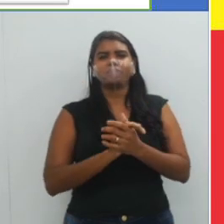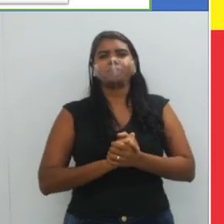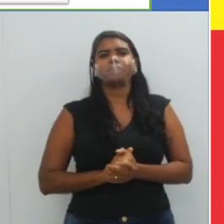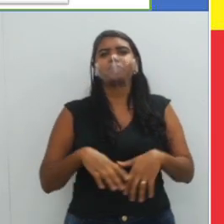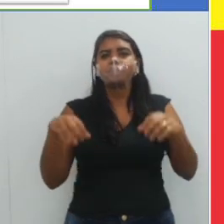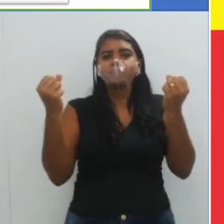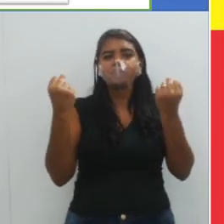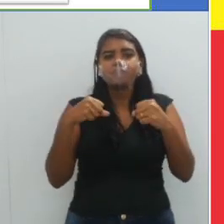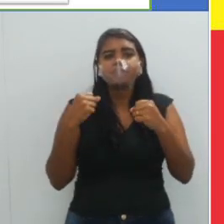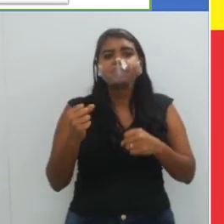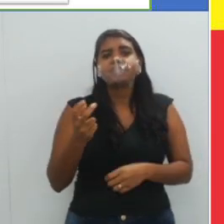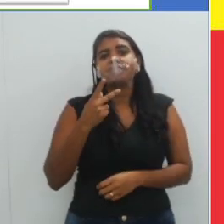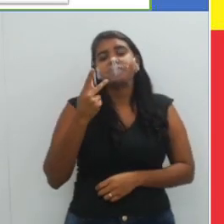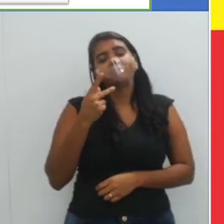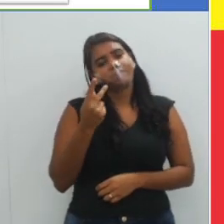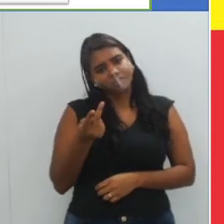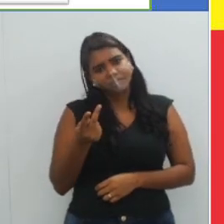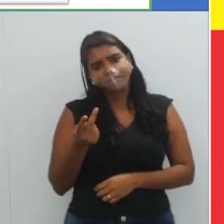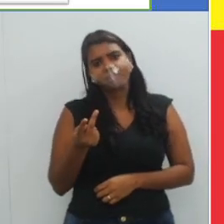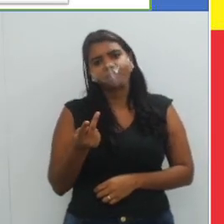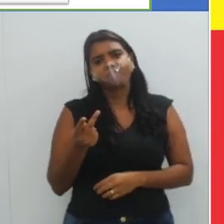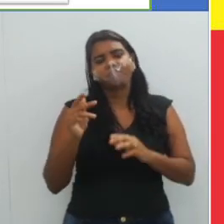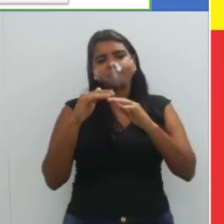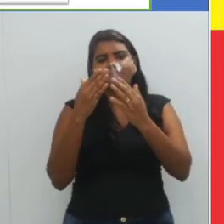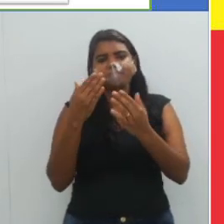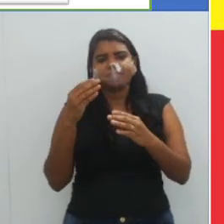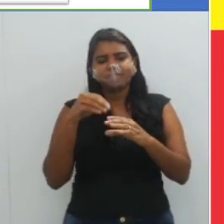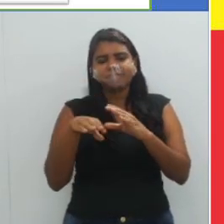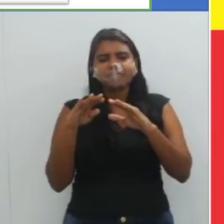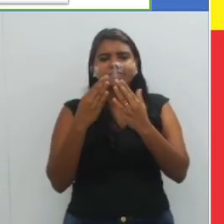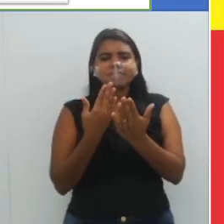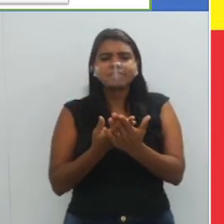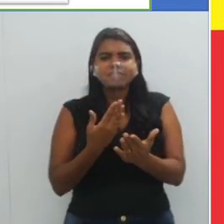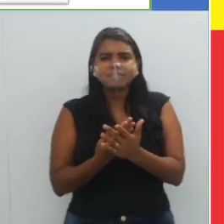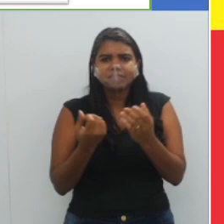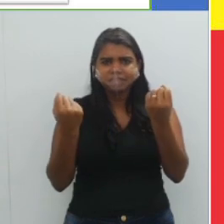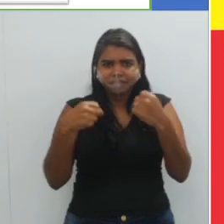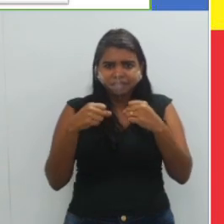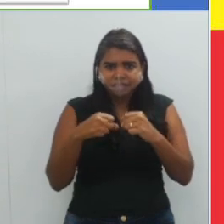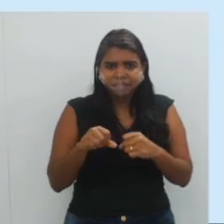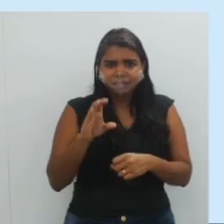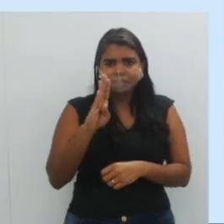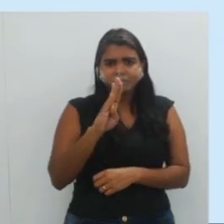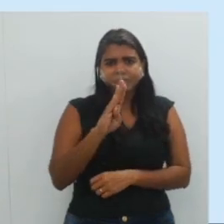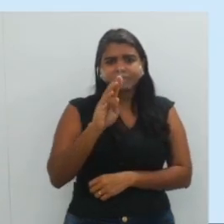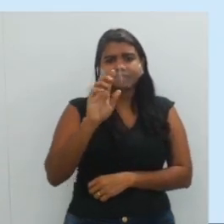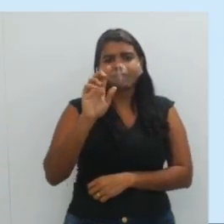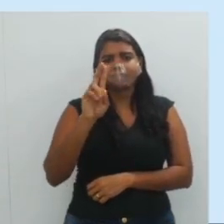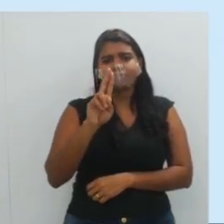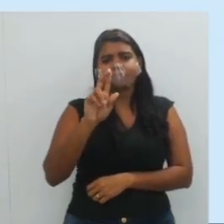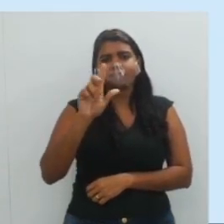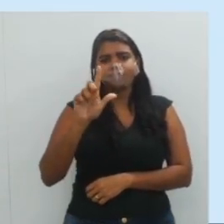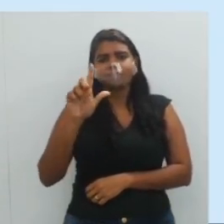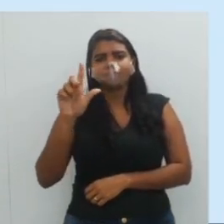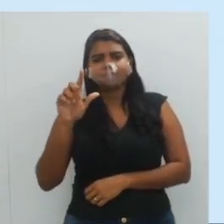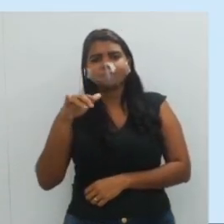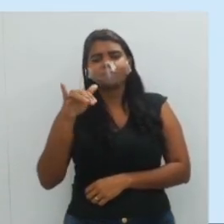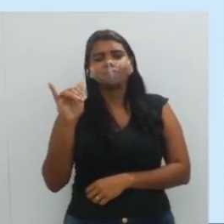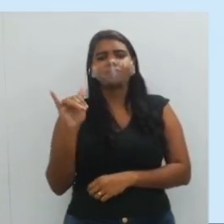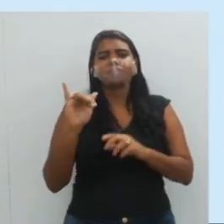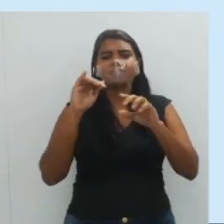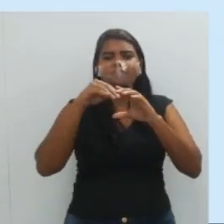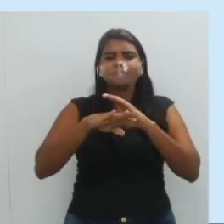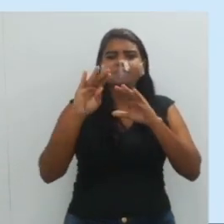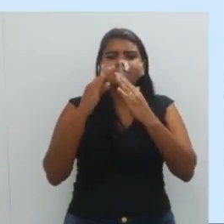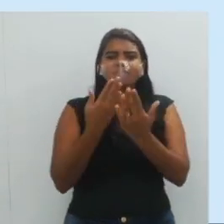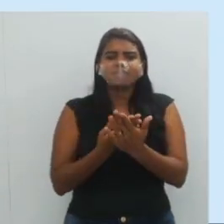diz, precisamos falar sobre o bullying nas escolas. É preciso falar sobre o bullying nas escolas. É por